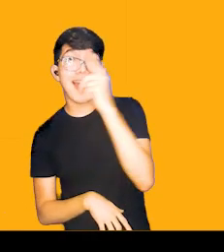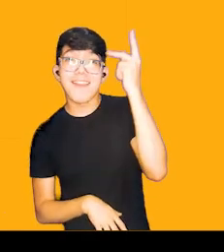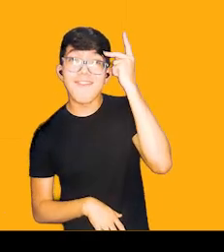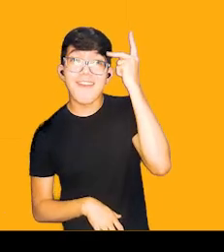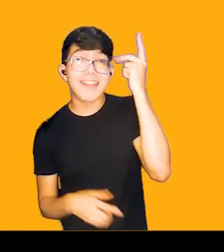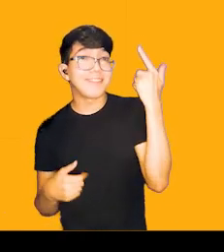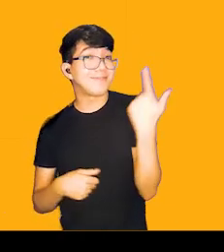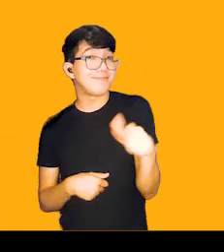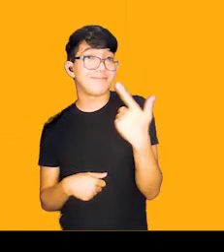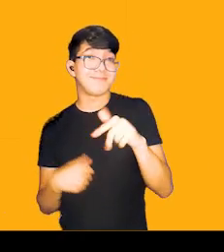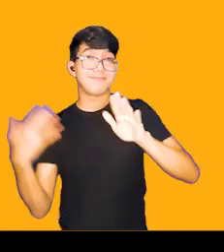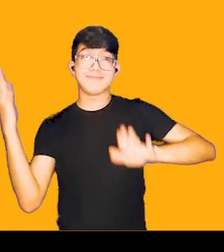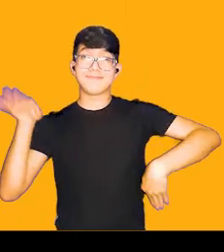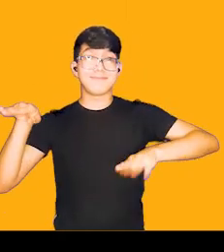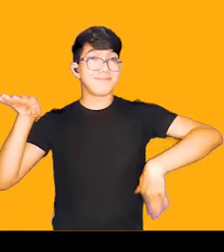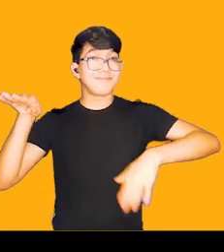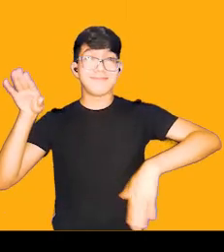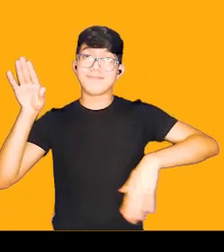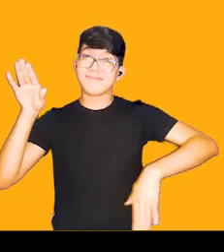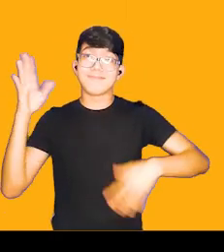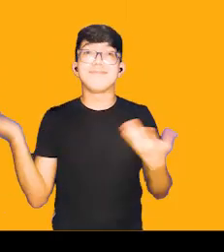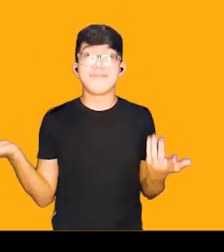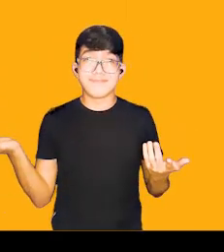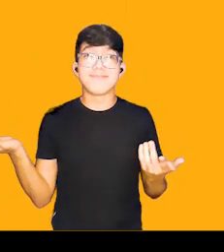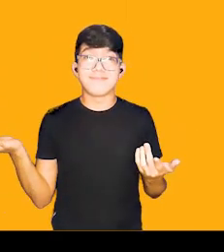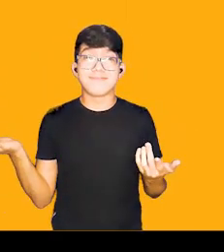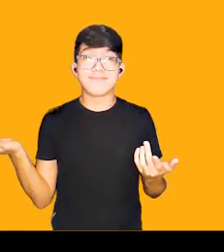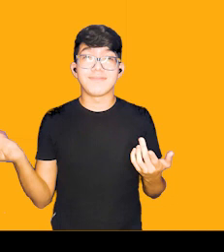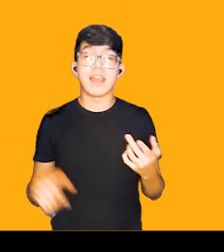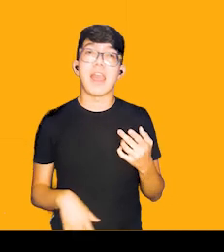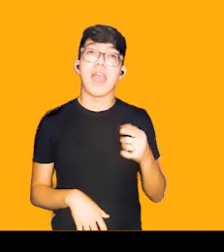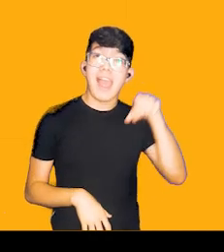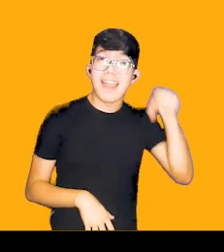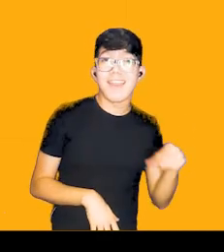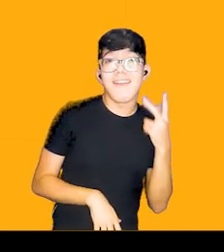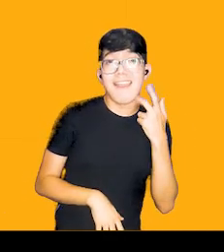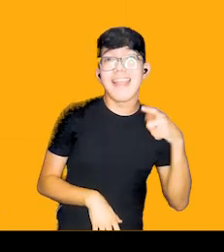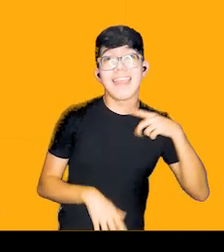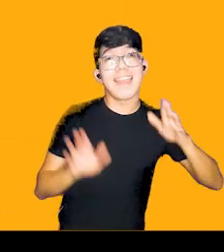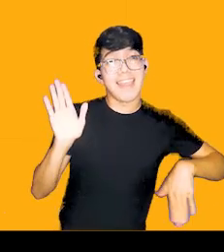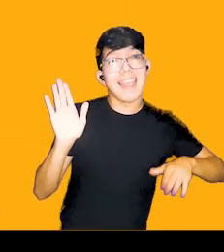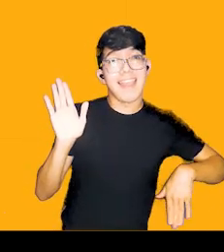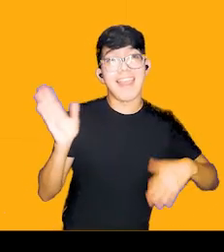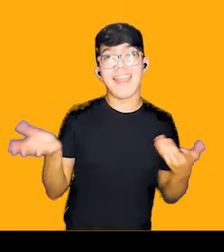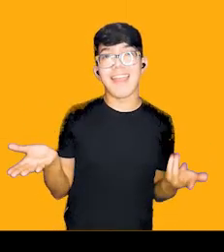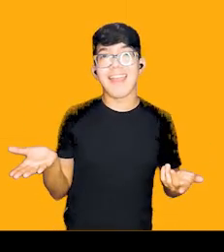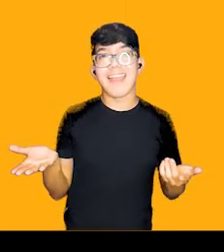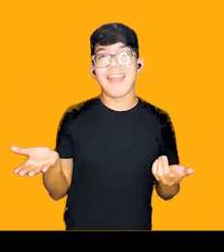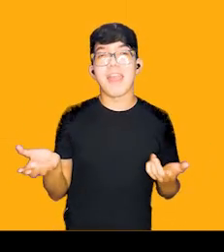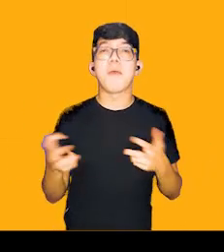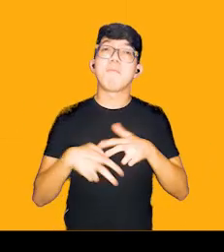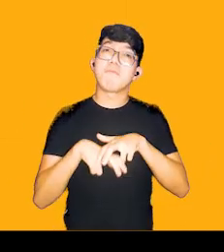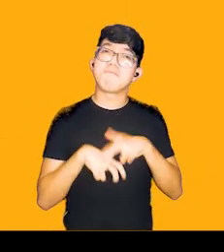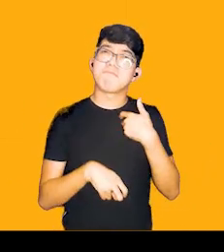pessoa vem de uma cidade que não tem praia. Chega aqui num lugar desse que tem muita praia, eu garanto para você que acho que uma